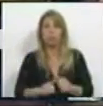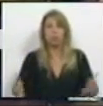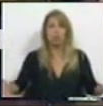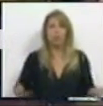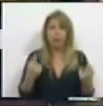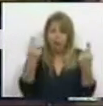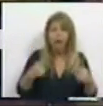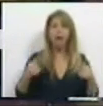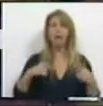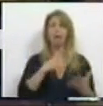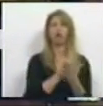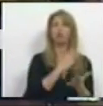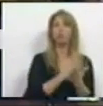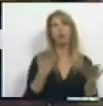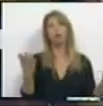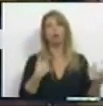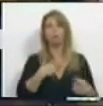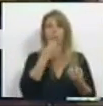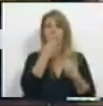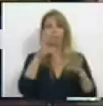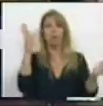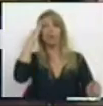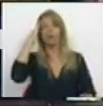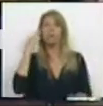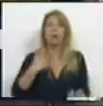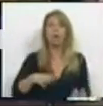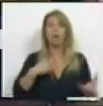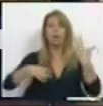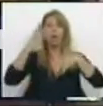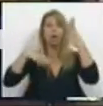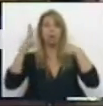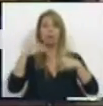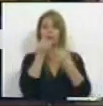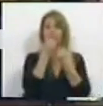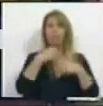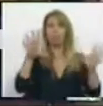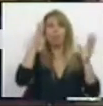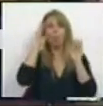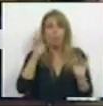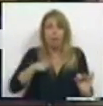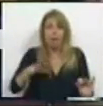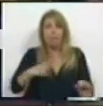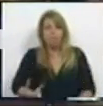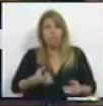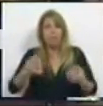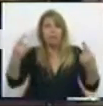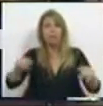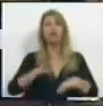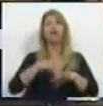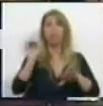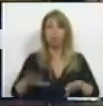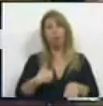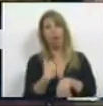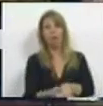ensino articulado e que estão a perder as capacidades que queriam adquirir, estão a perder o ensino que queriam ter por causa dos atrasos